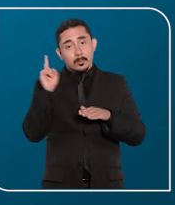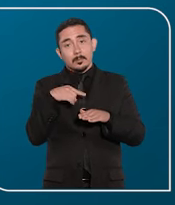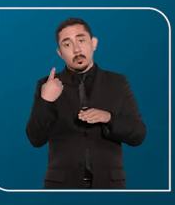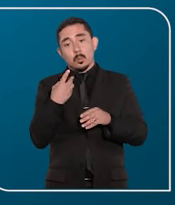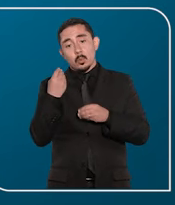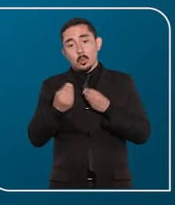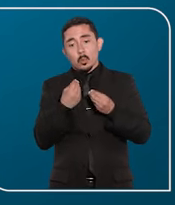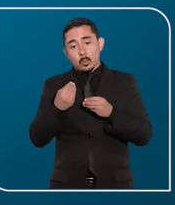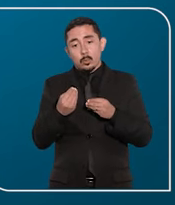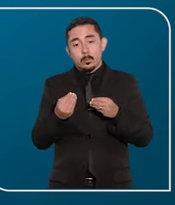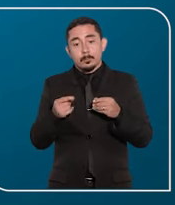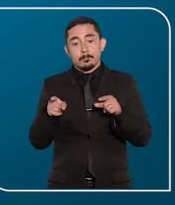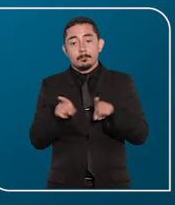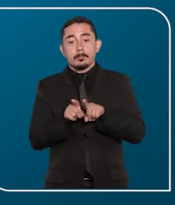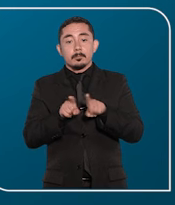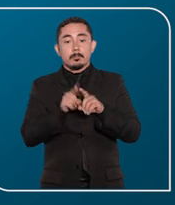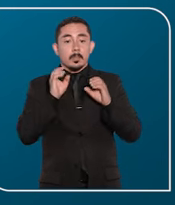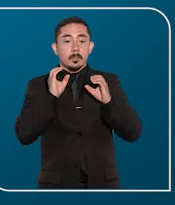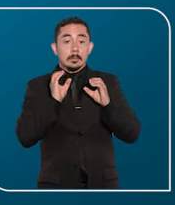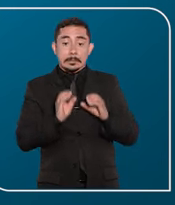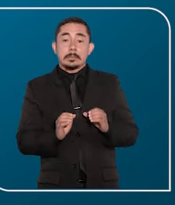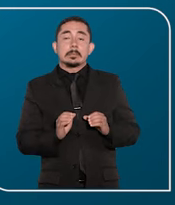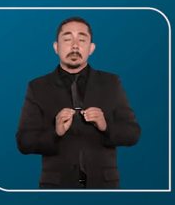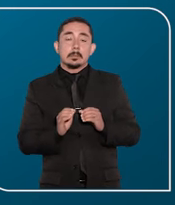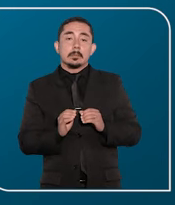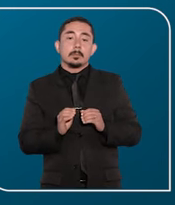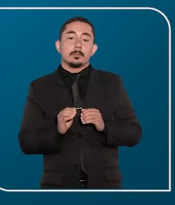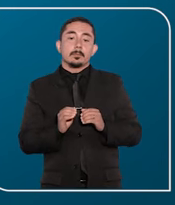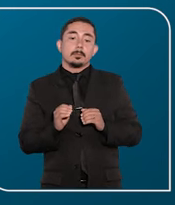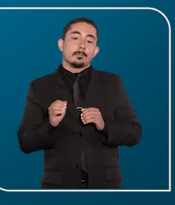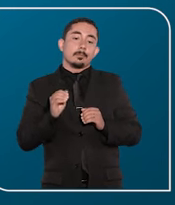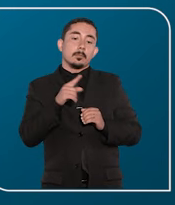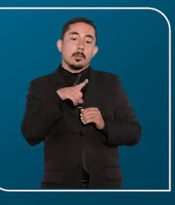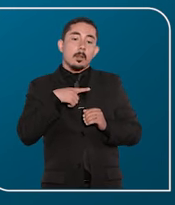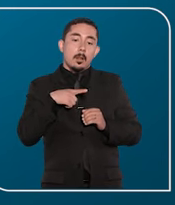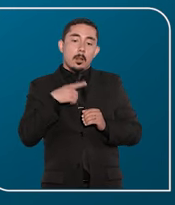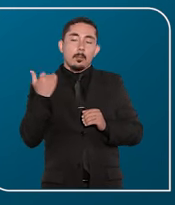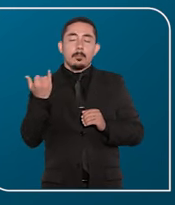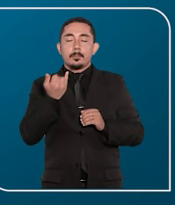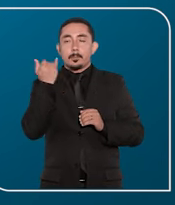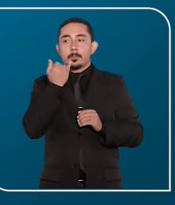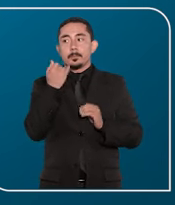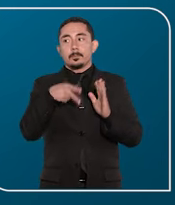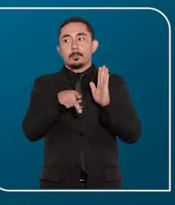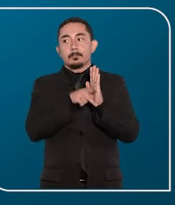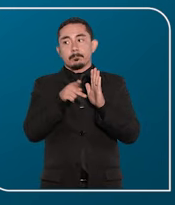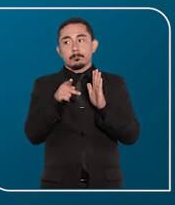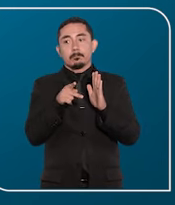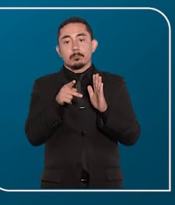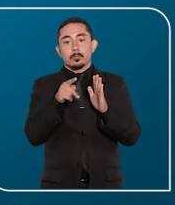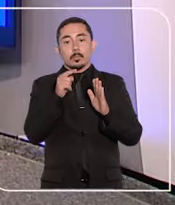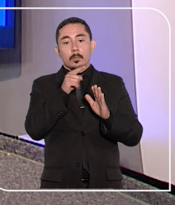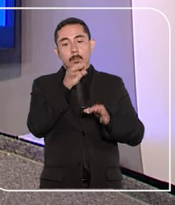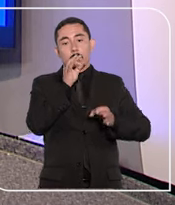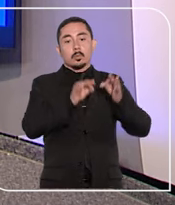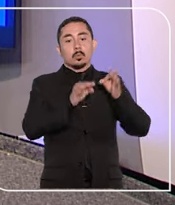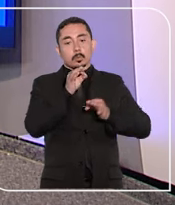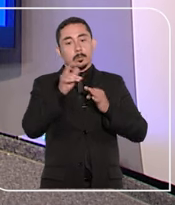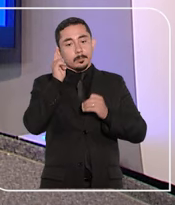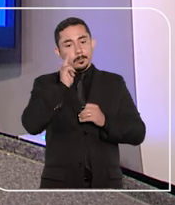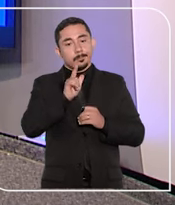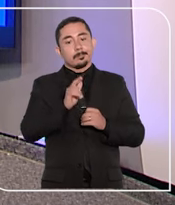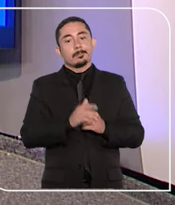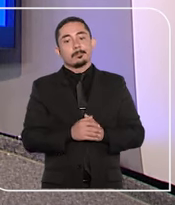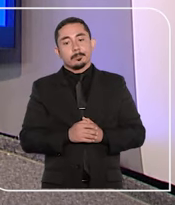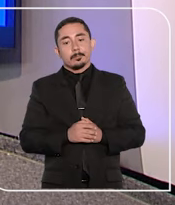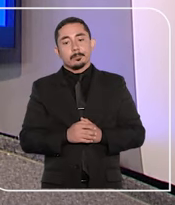mazelas do cidadão, né, me parece que é de extrema importância o quinto constitucional para a realização da justiça. Por favor, professor